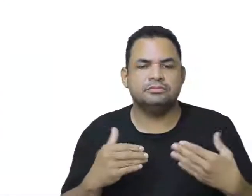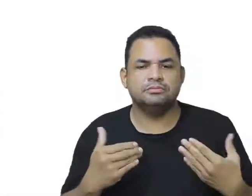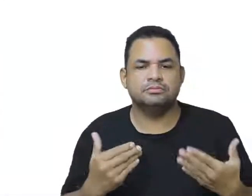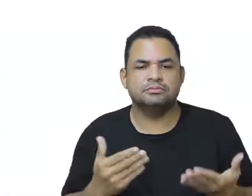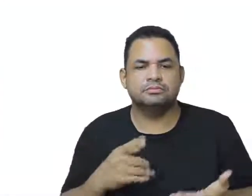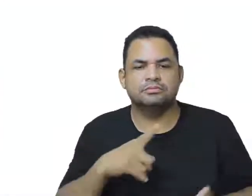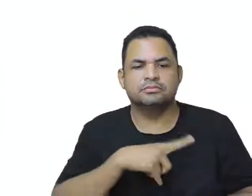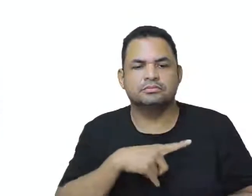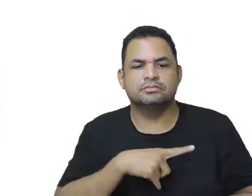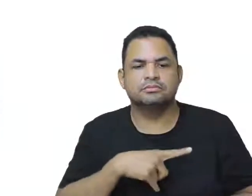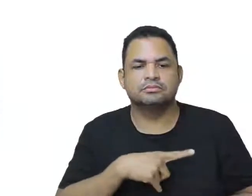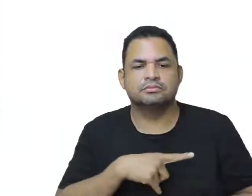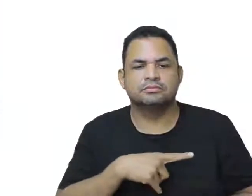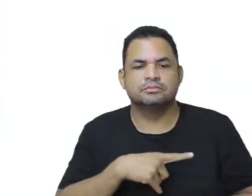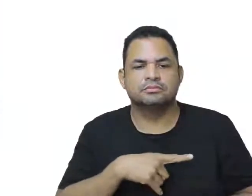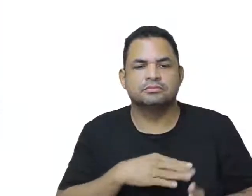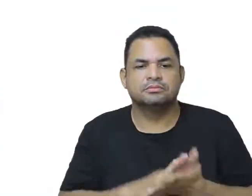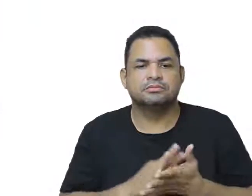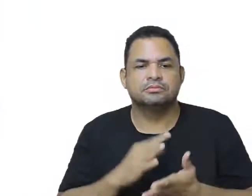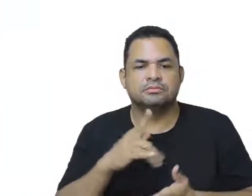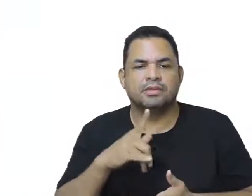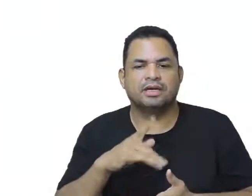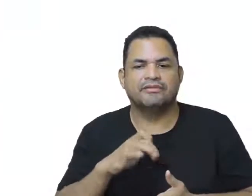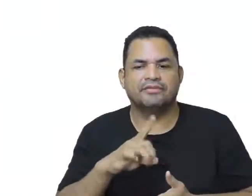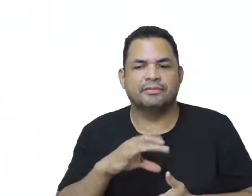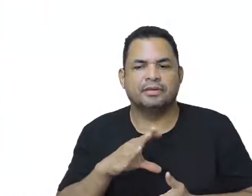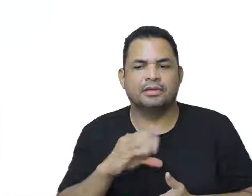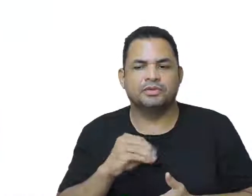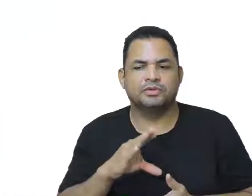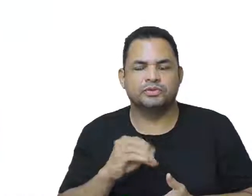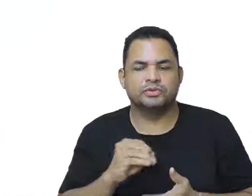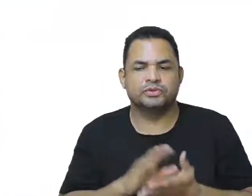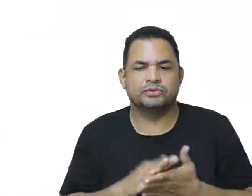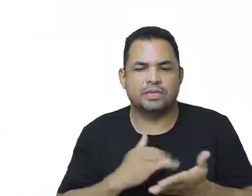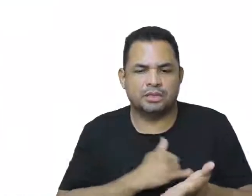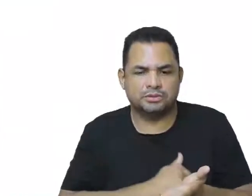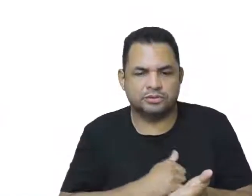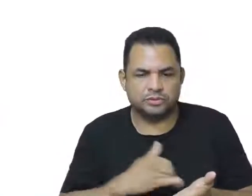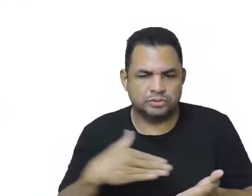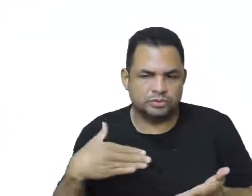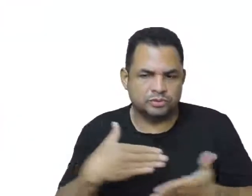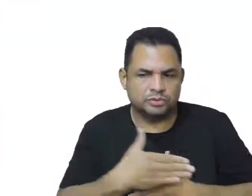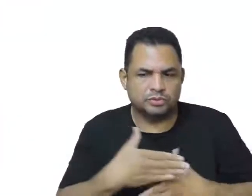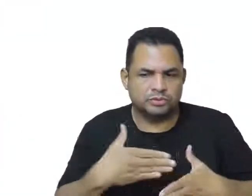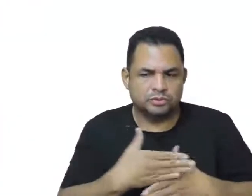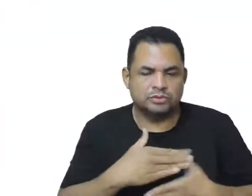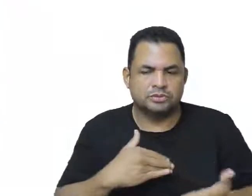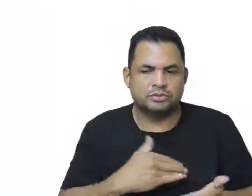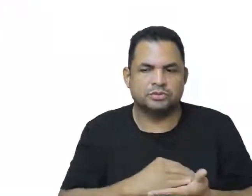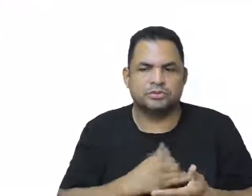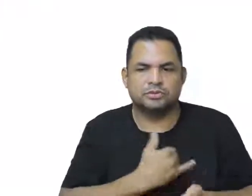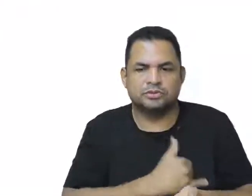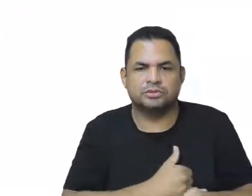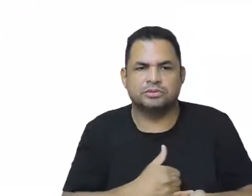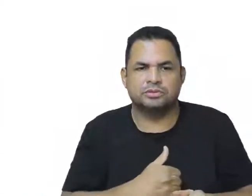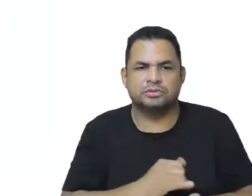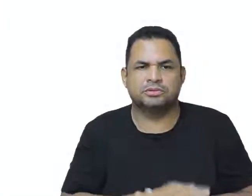onde tem os pavimentos, né, que passam o sangue, que são esses capilares.